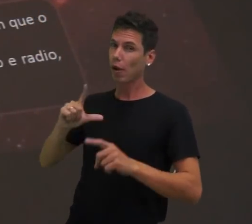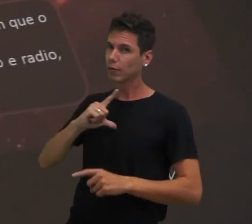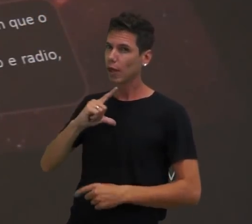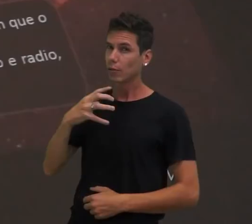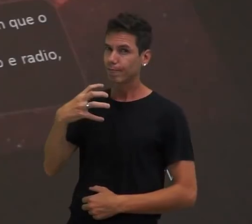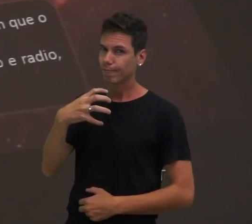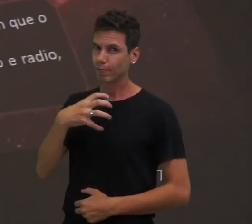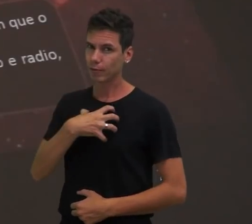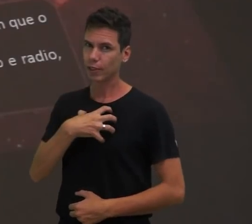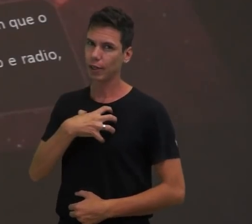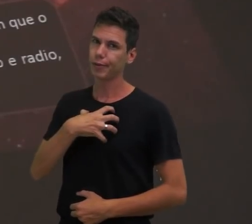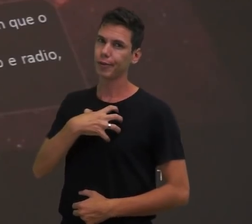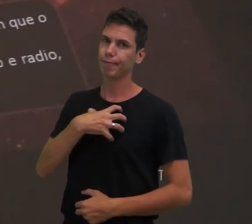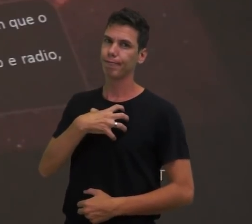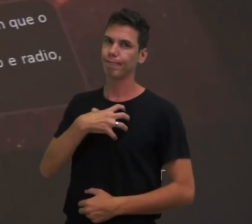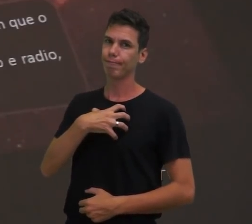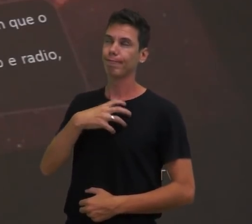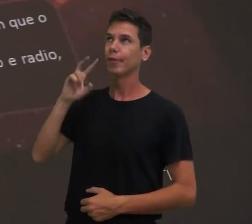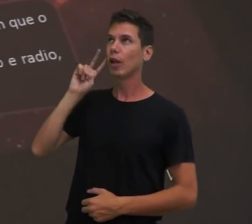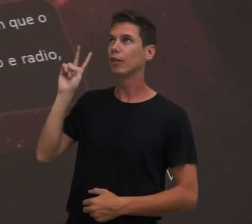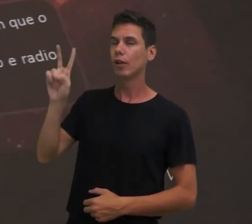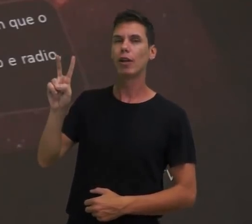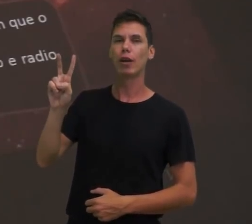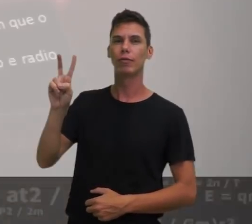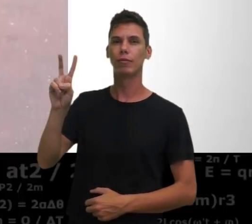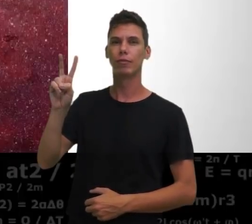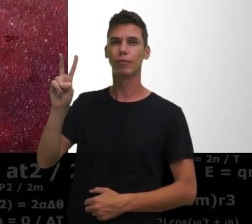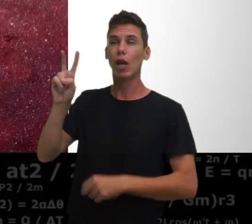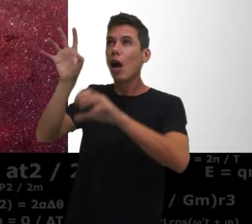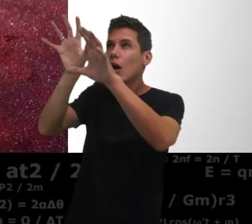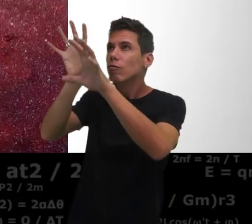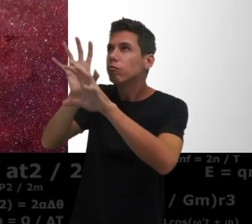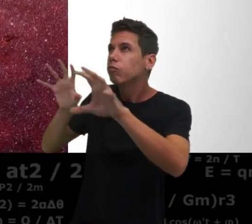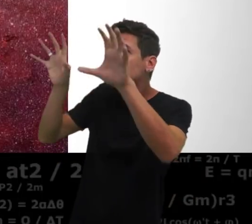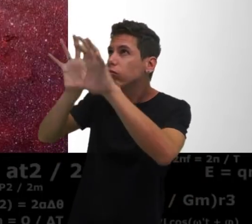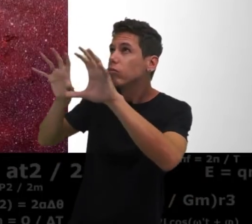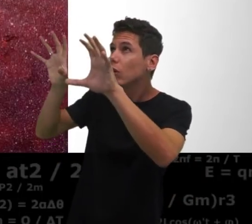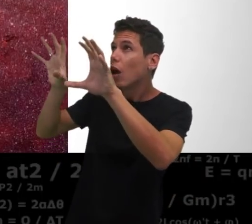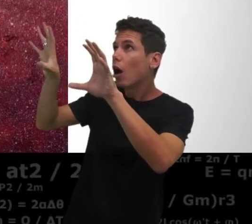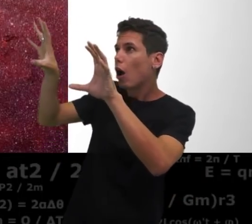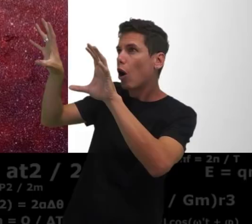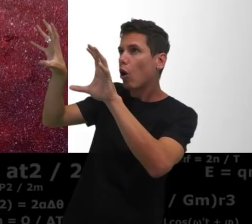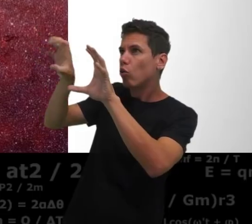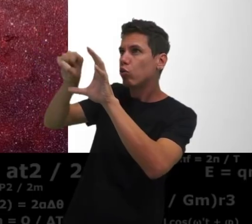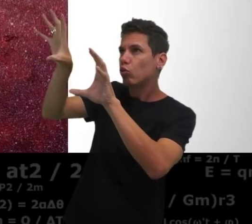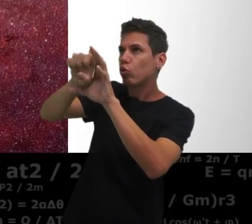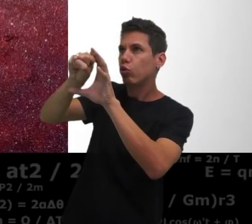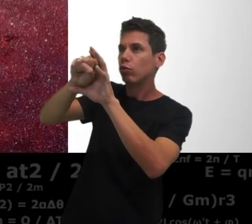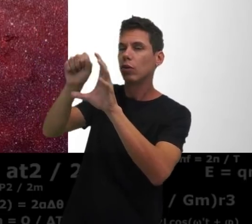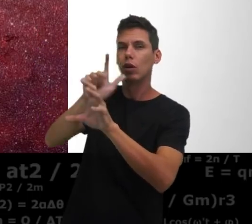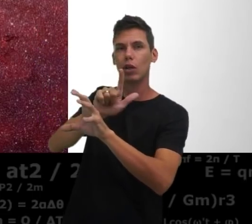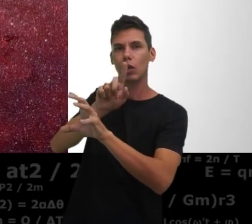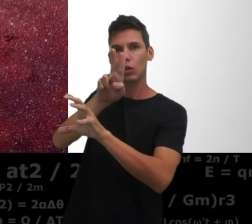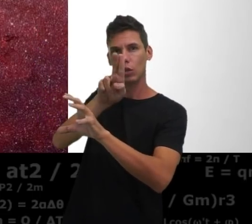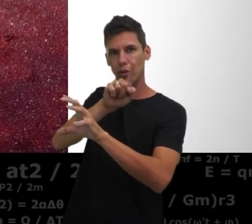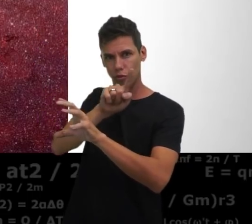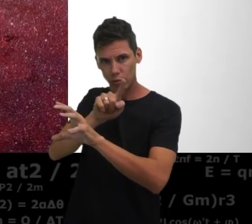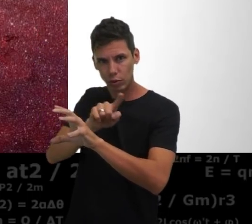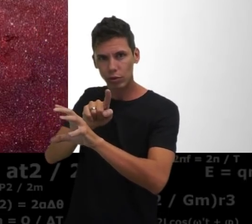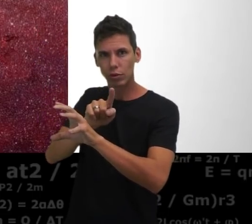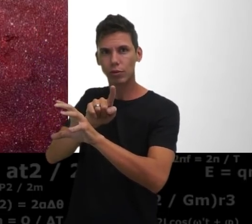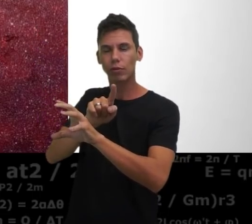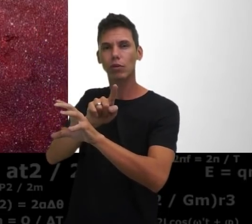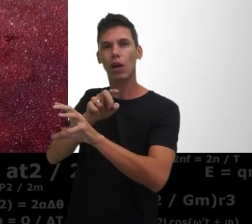tem um jeito de contornar isso, tá? Poeira, esses grãos de poeira, eles absorvem luz visível.